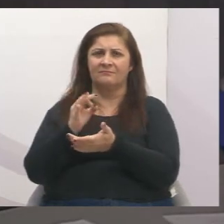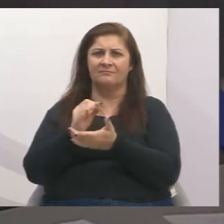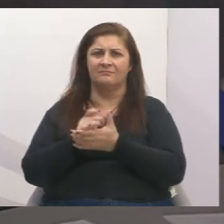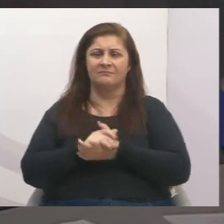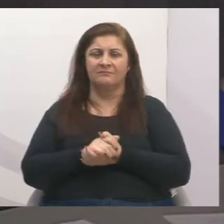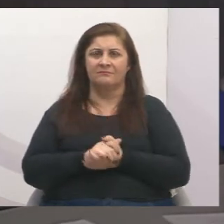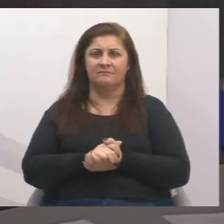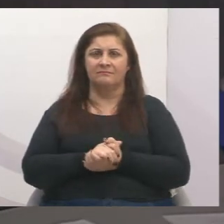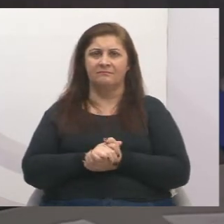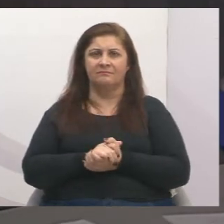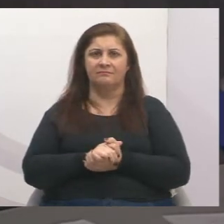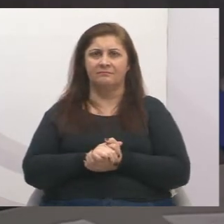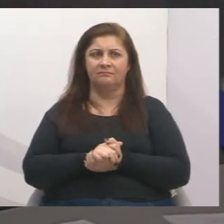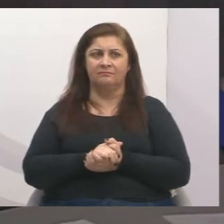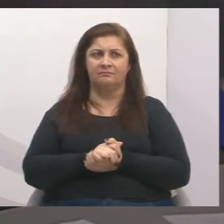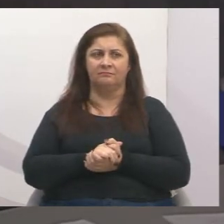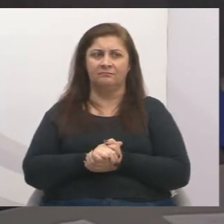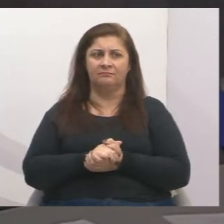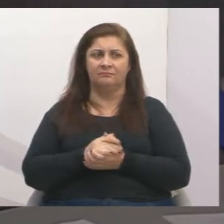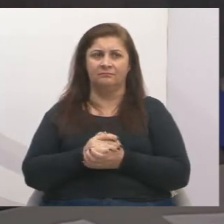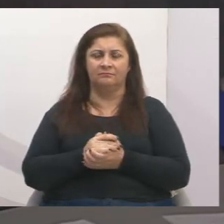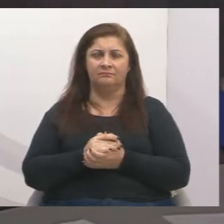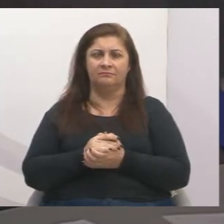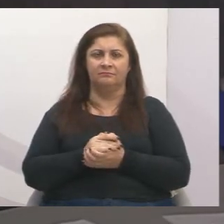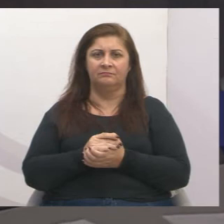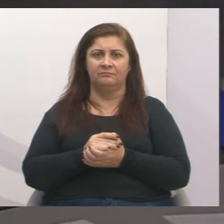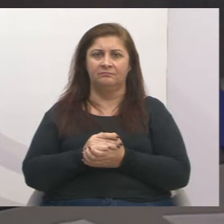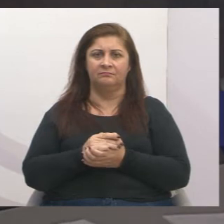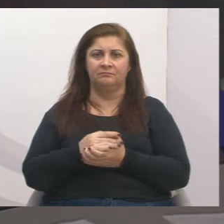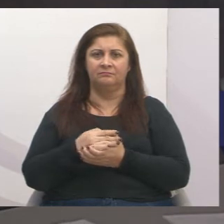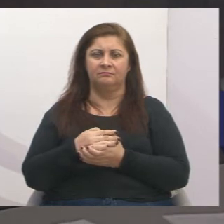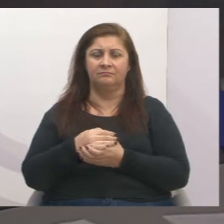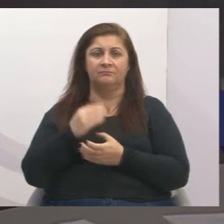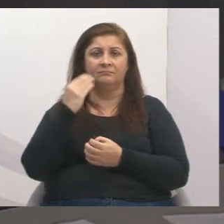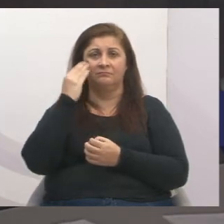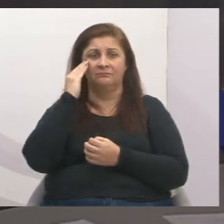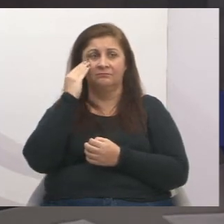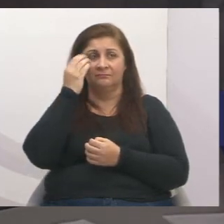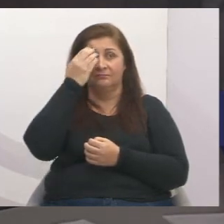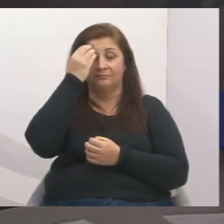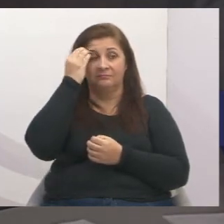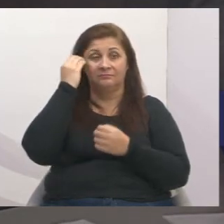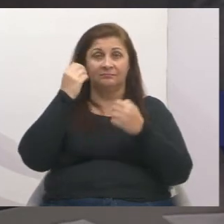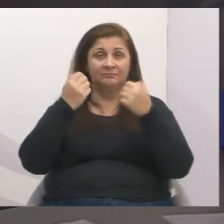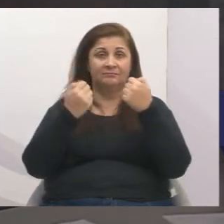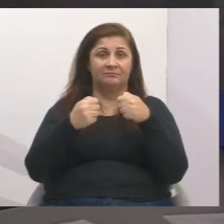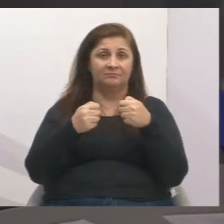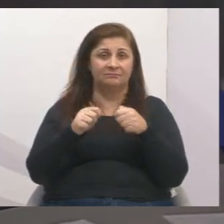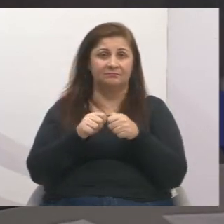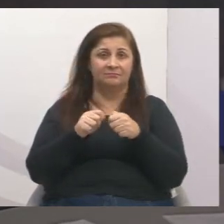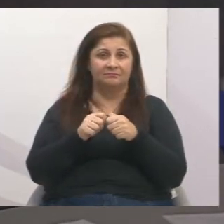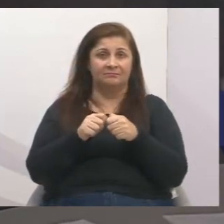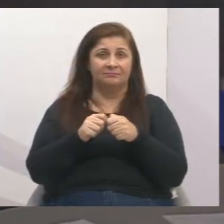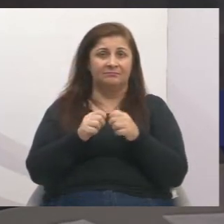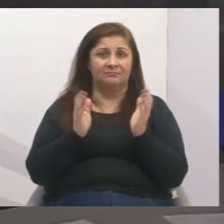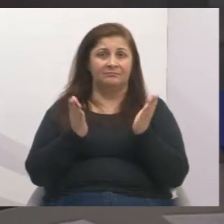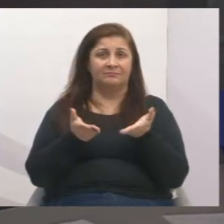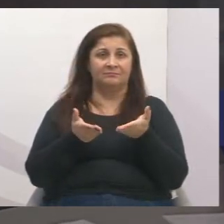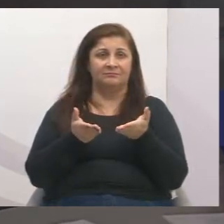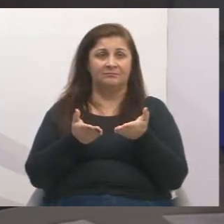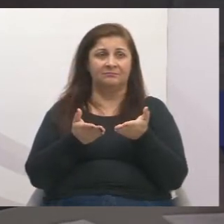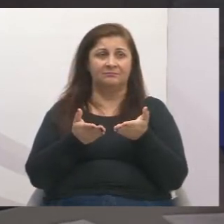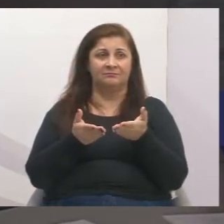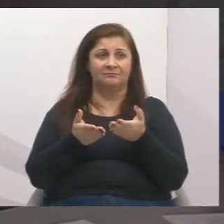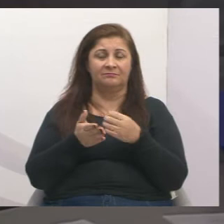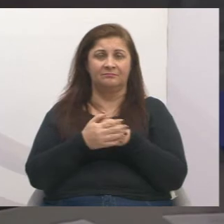de contribuição. Sendo que eu entendo que talvez seja necessário a gente fazer isso para passar o resto e tornar esse